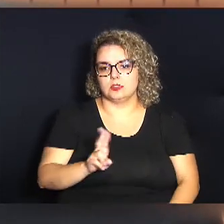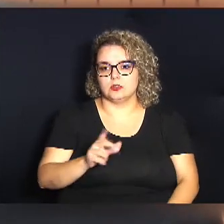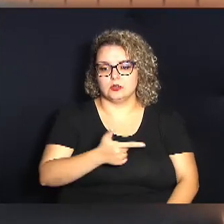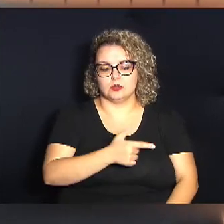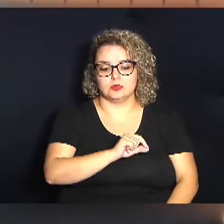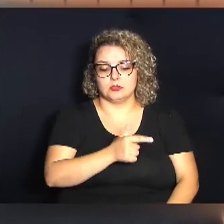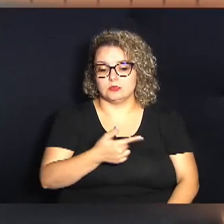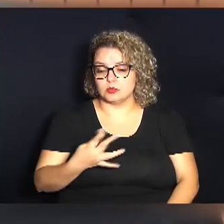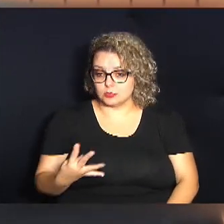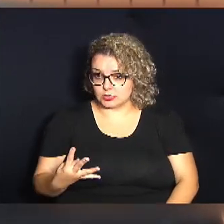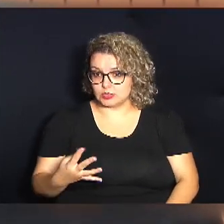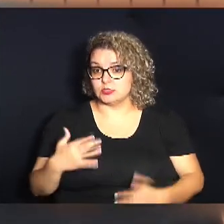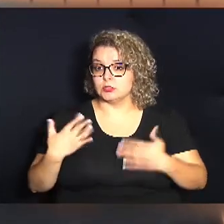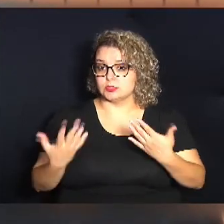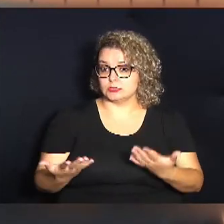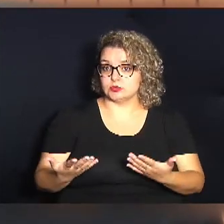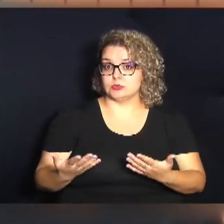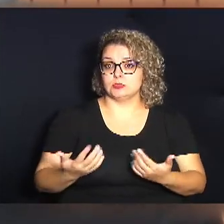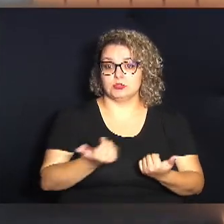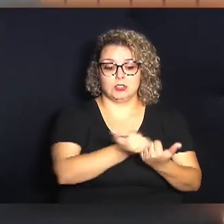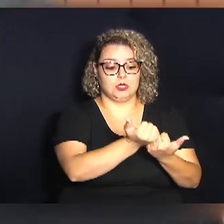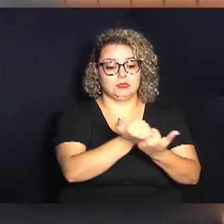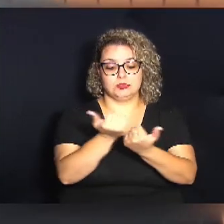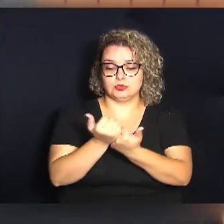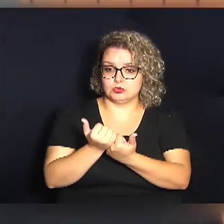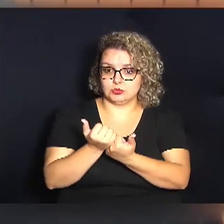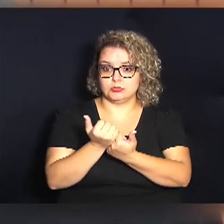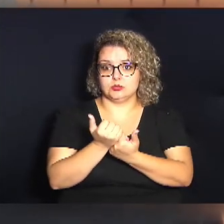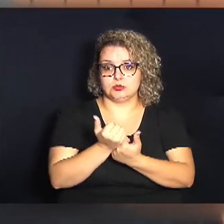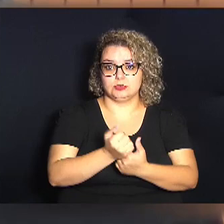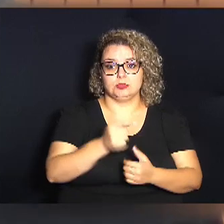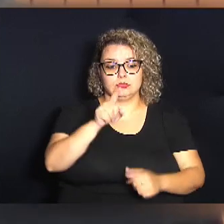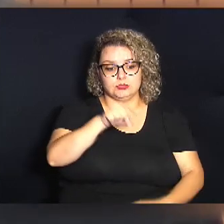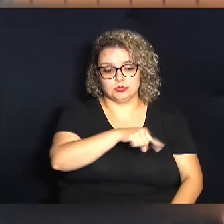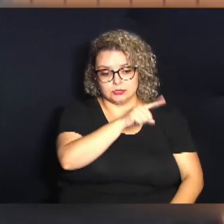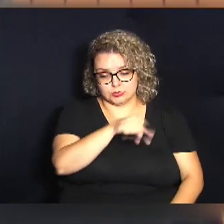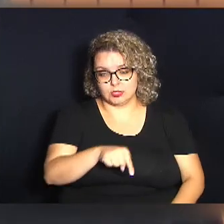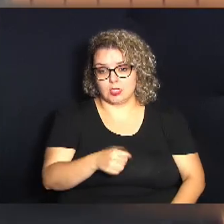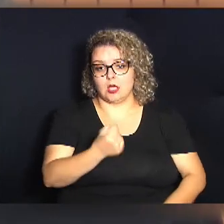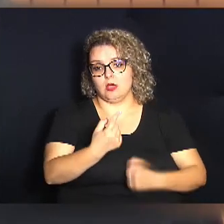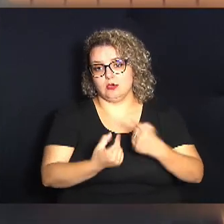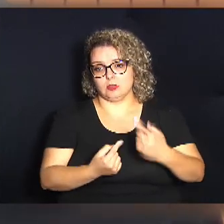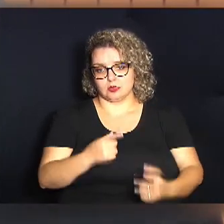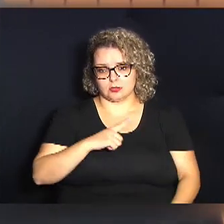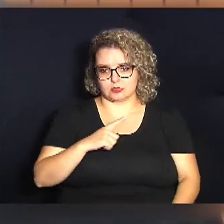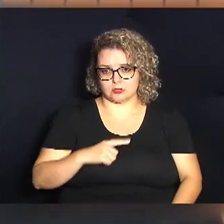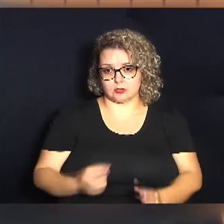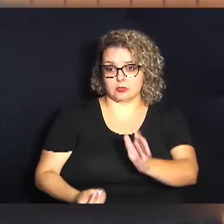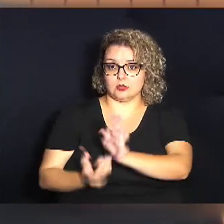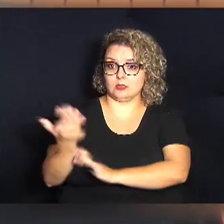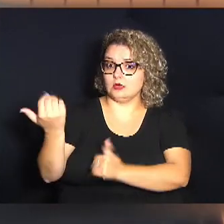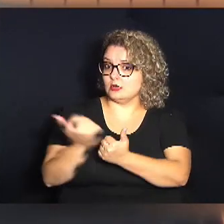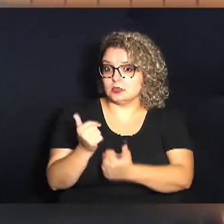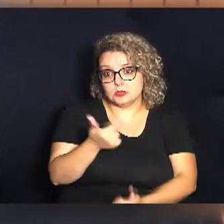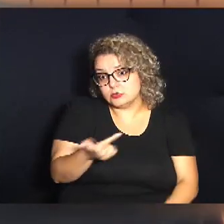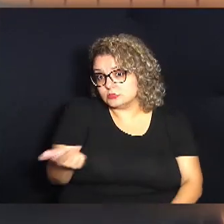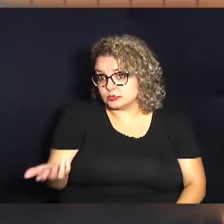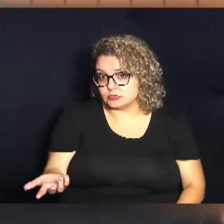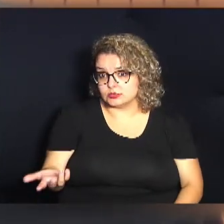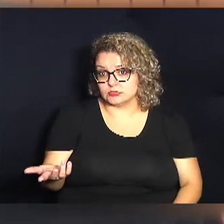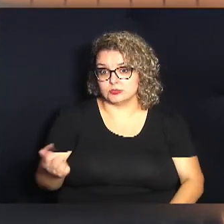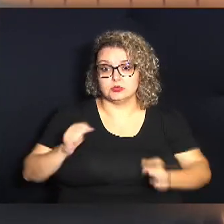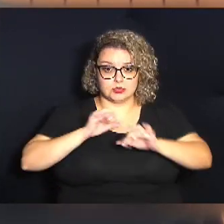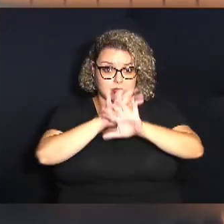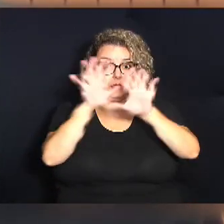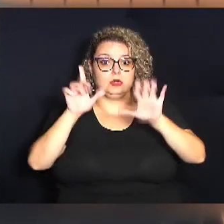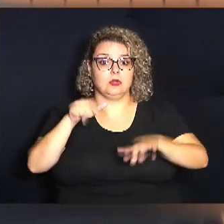24. E esses cargos, eles extinguiam alguns que nós tínhamos e criavam outros que nós não tínhamos. Então, deixar bem claro